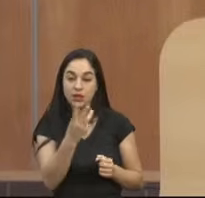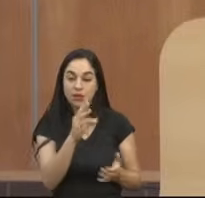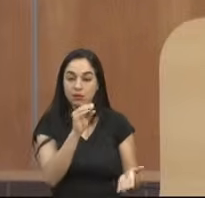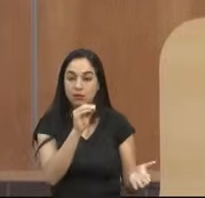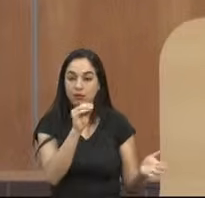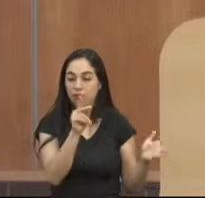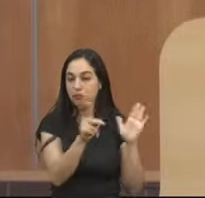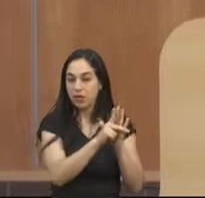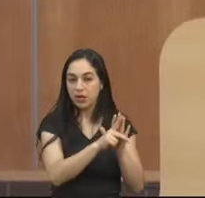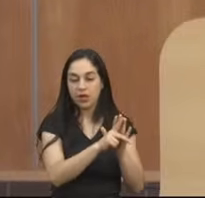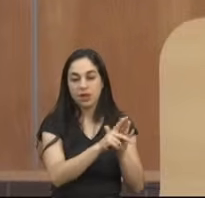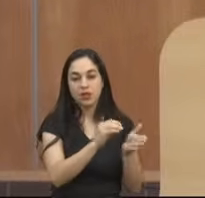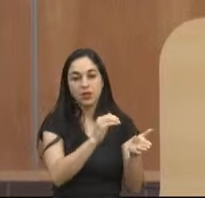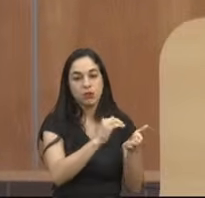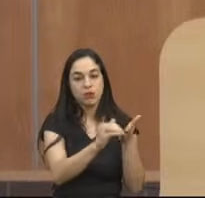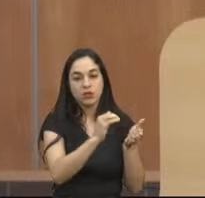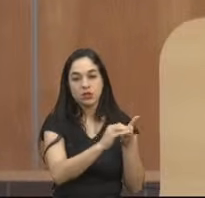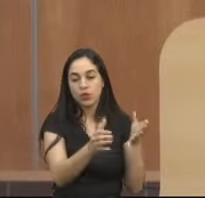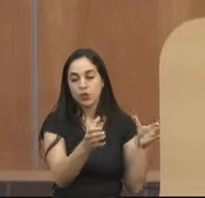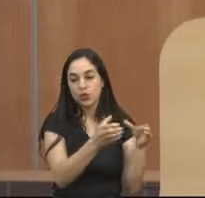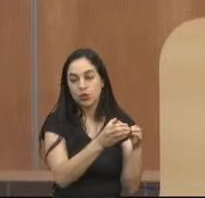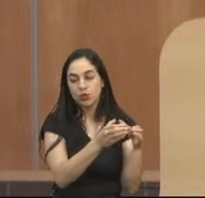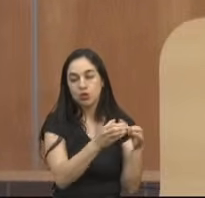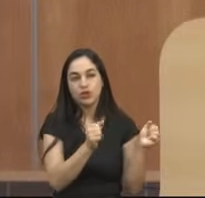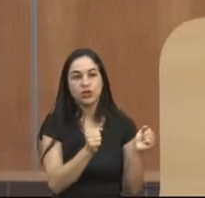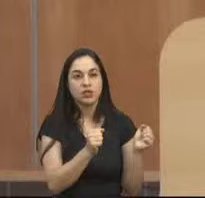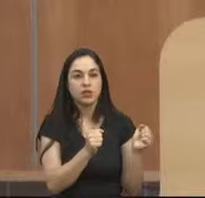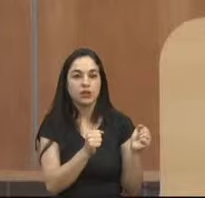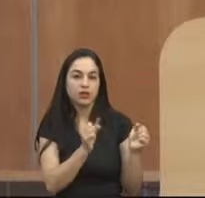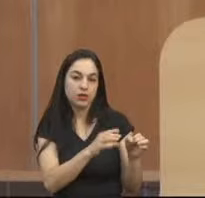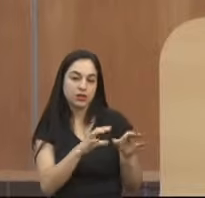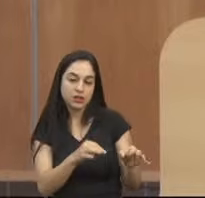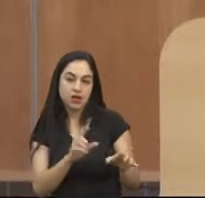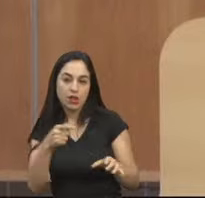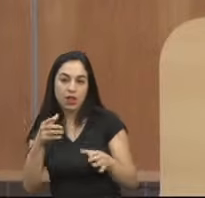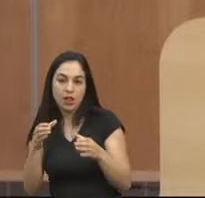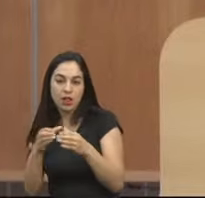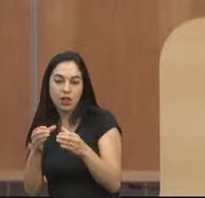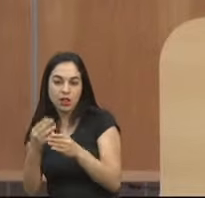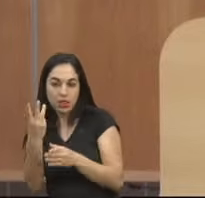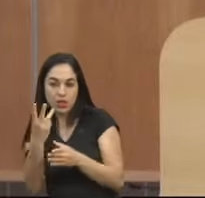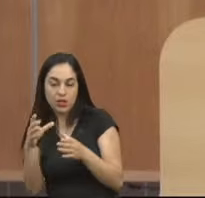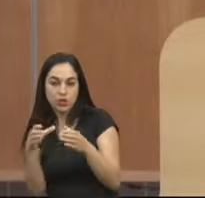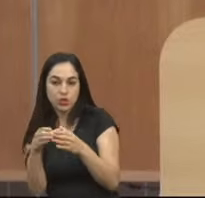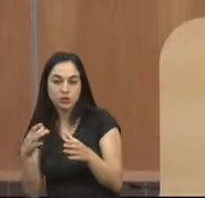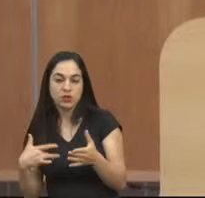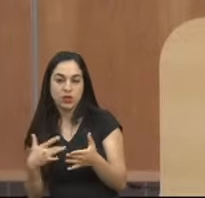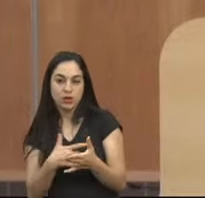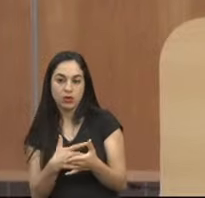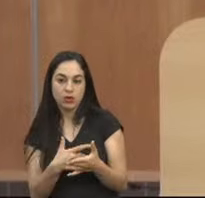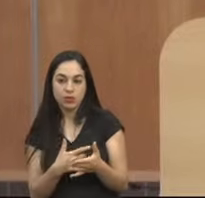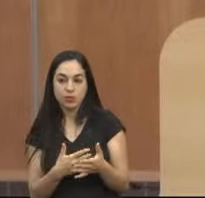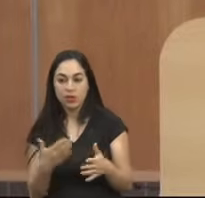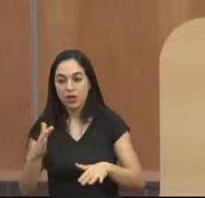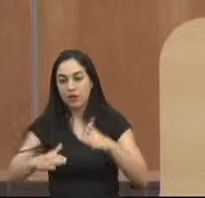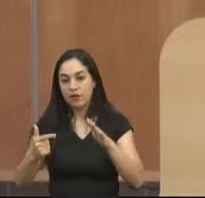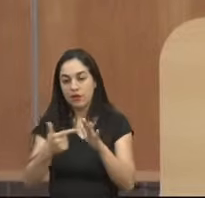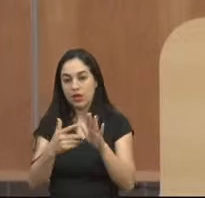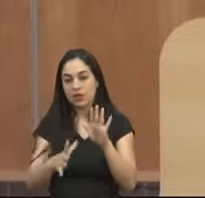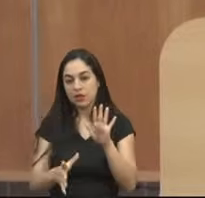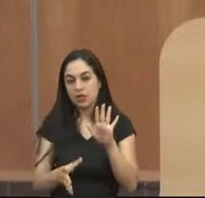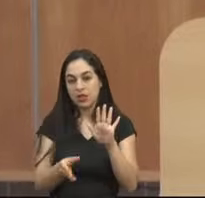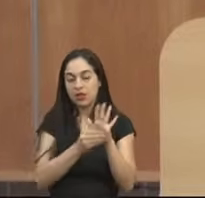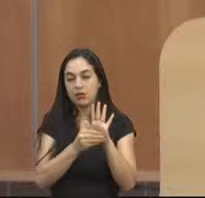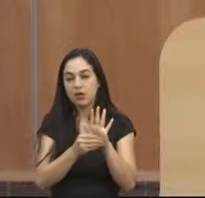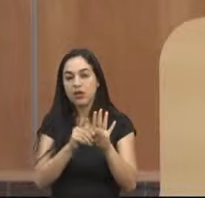Educação, 3 compõem a Comissão de Saúde. E quando passou nas comissões temáticas, provavelmente essas emendas na Comissão de